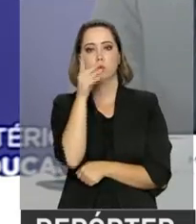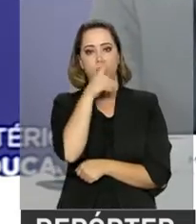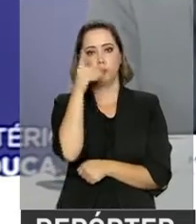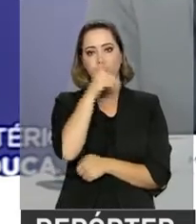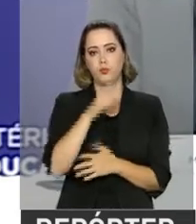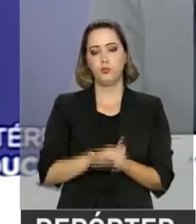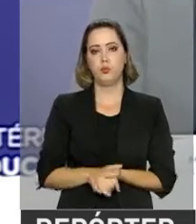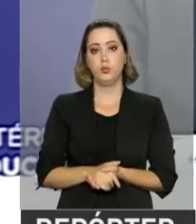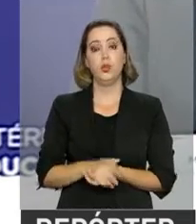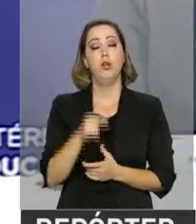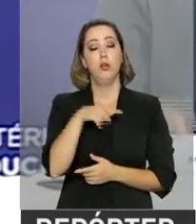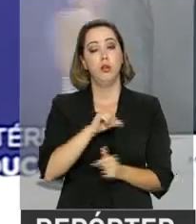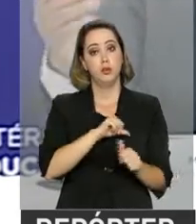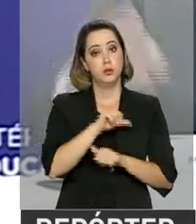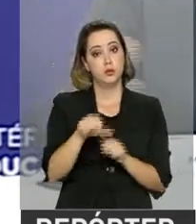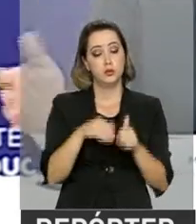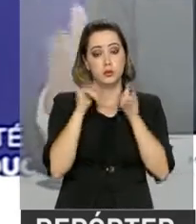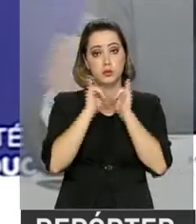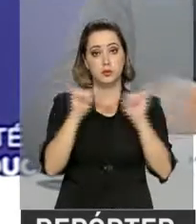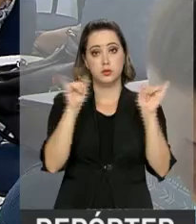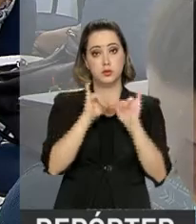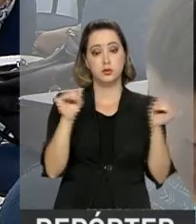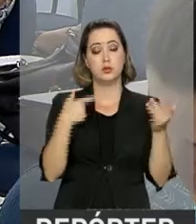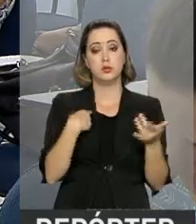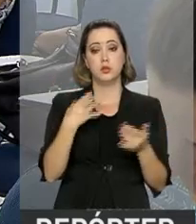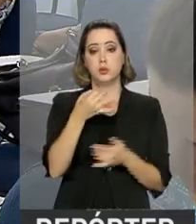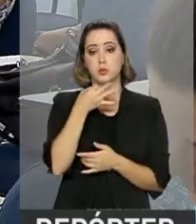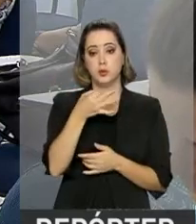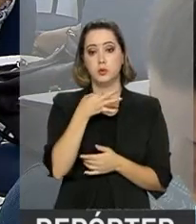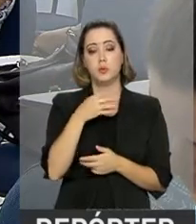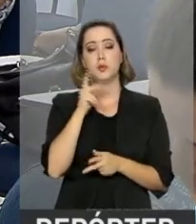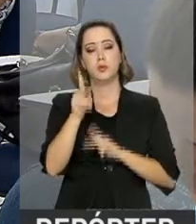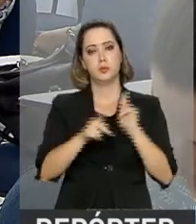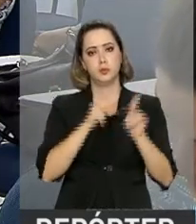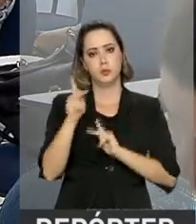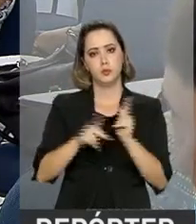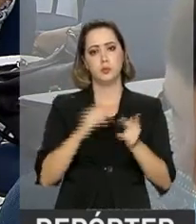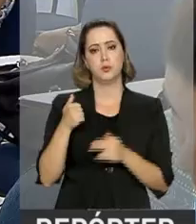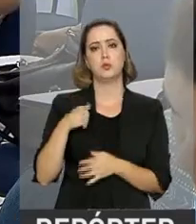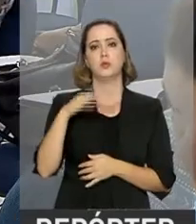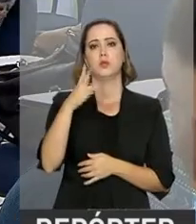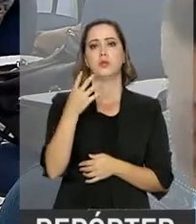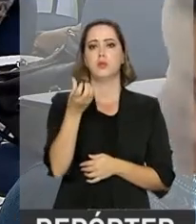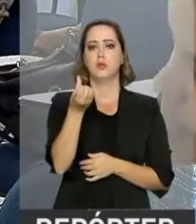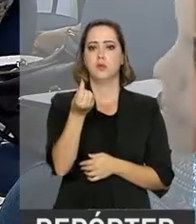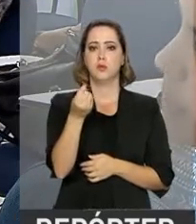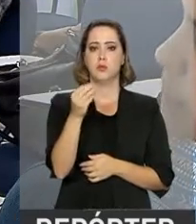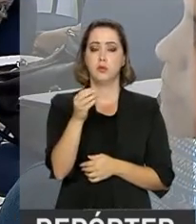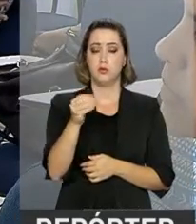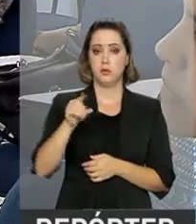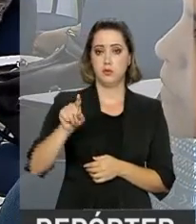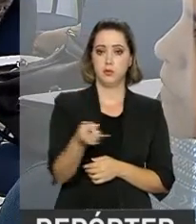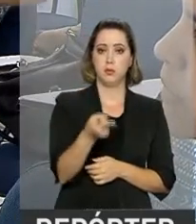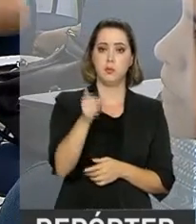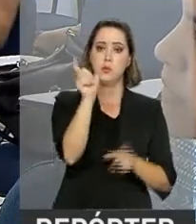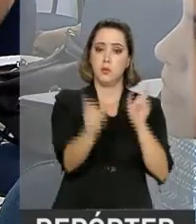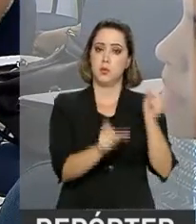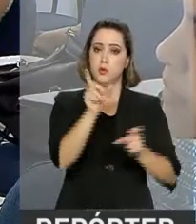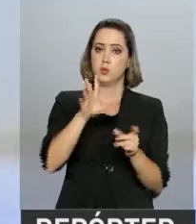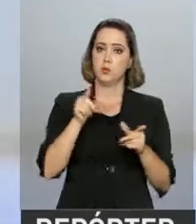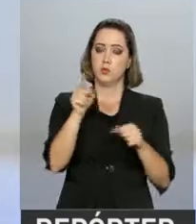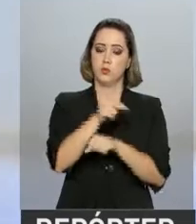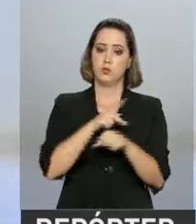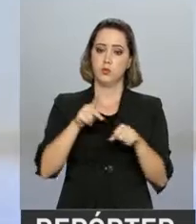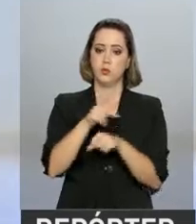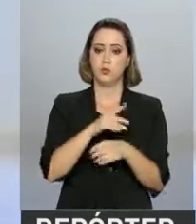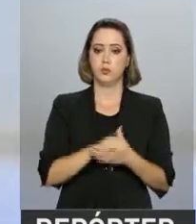consulta pública realizada pelo Ministério da Educação, que contou com a participação de mais de 600 mil pessoas de todo o país.